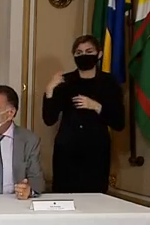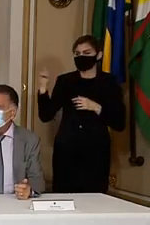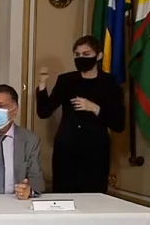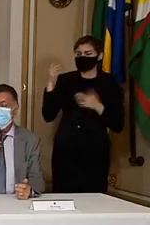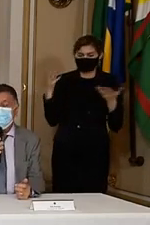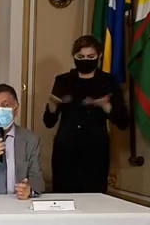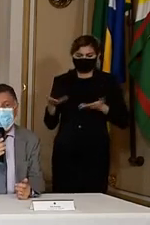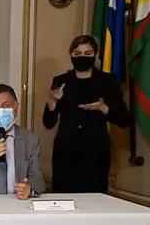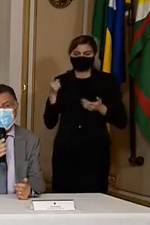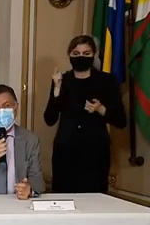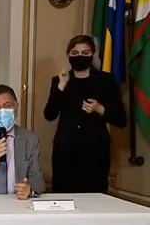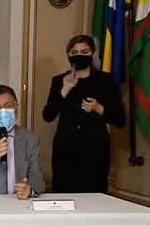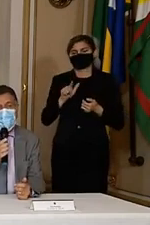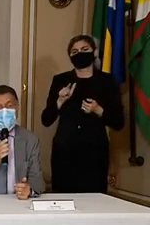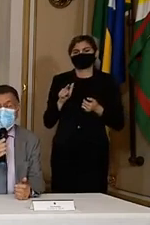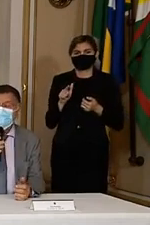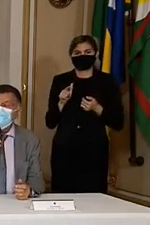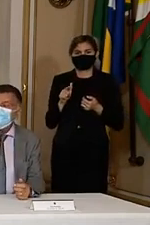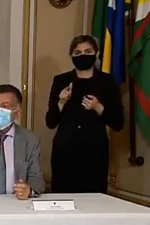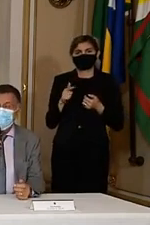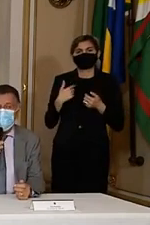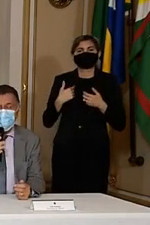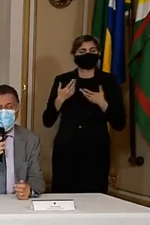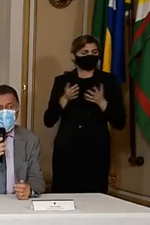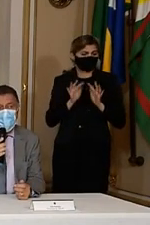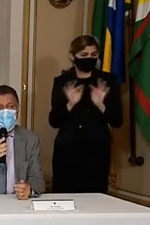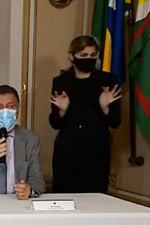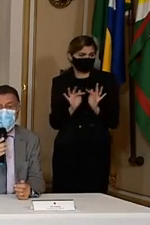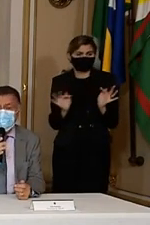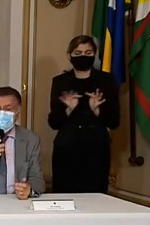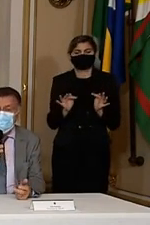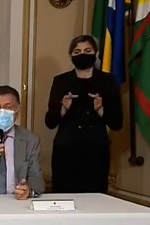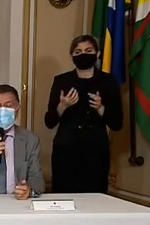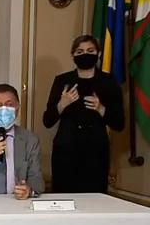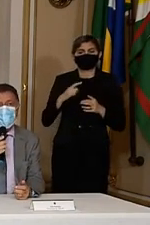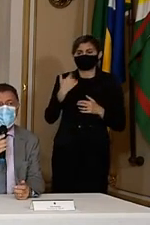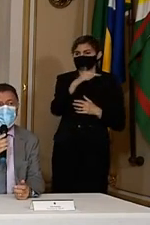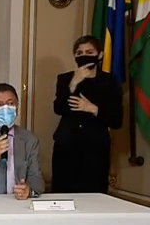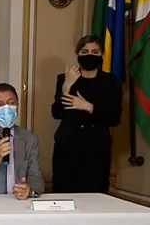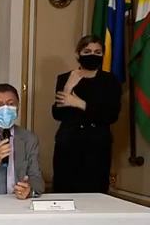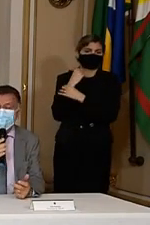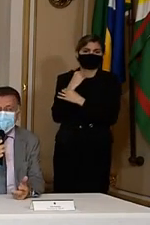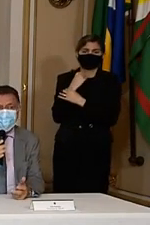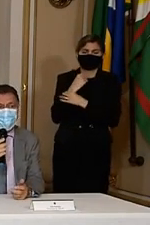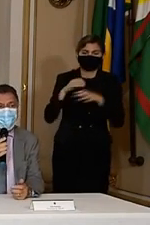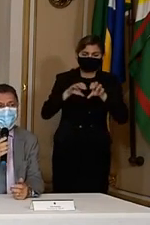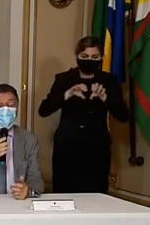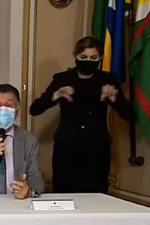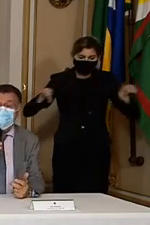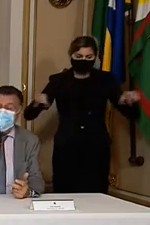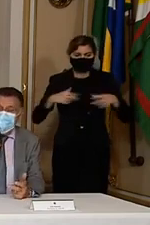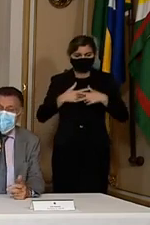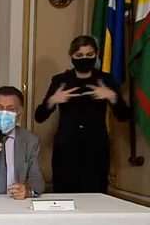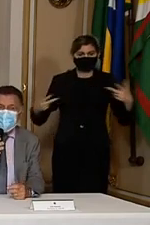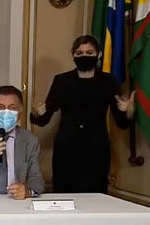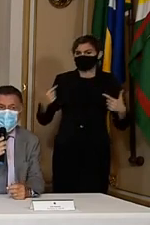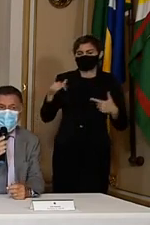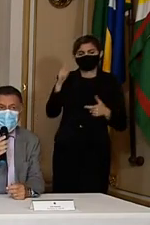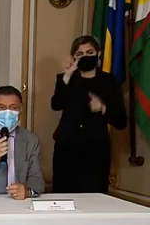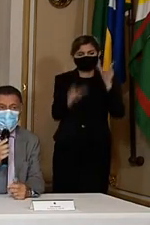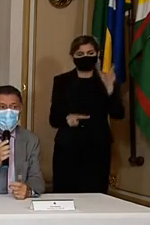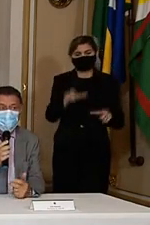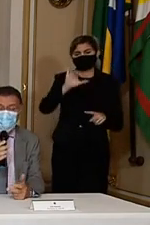rompeu dessa dificuldade isso é muito simples não a segurança hídrica não a cidadania não há